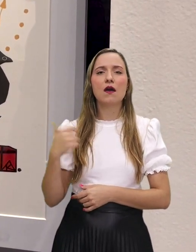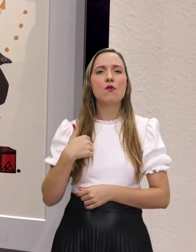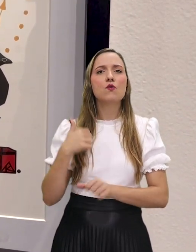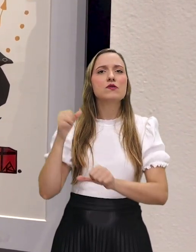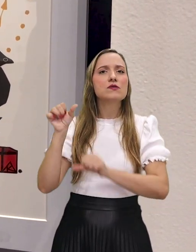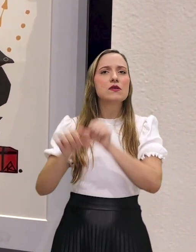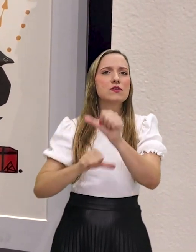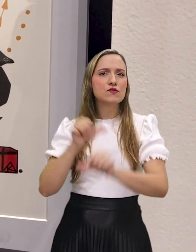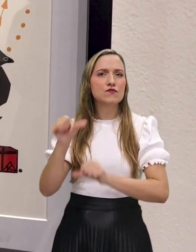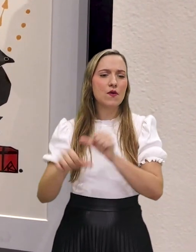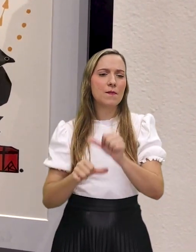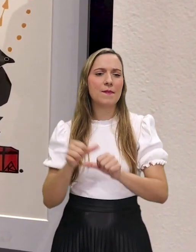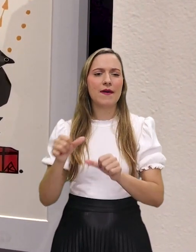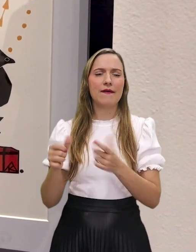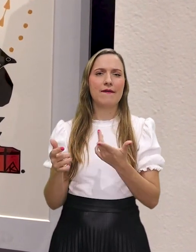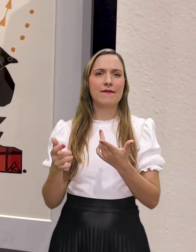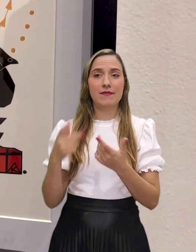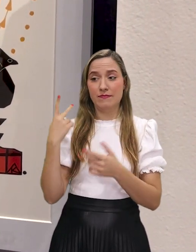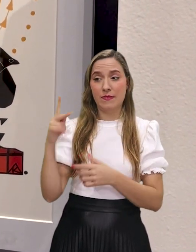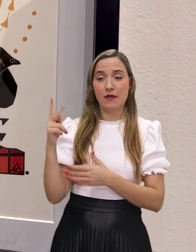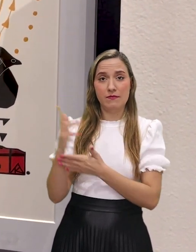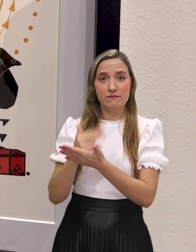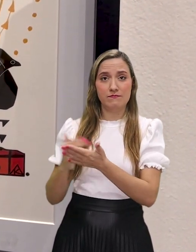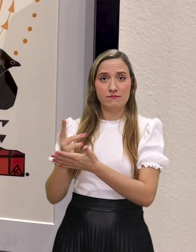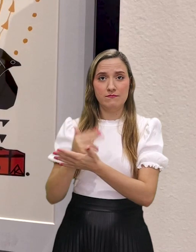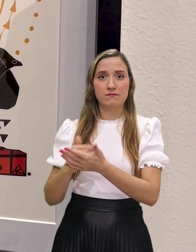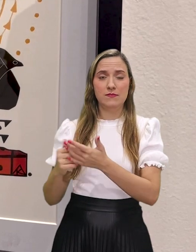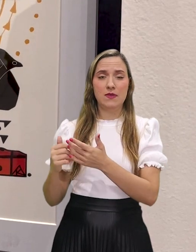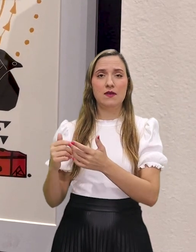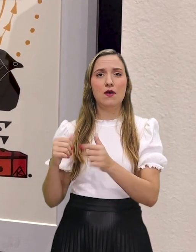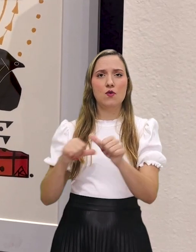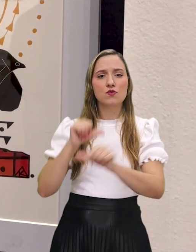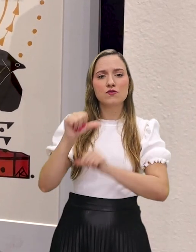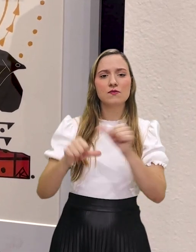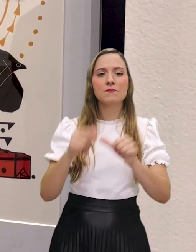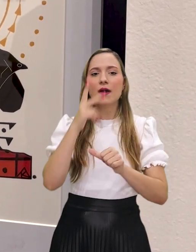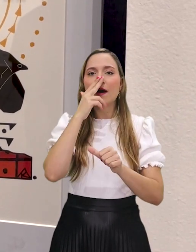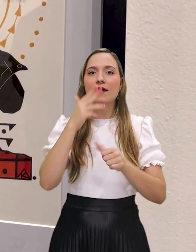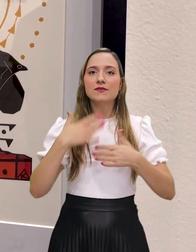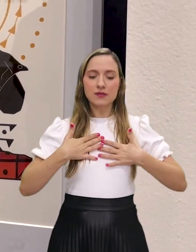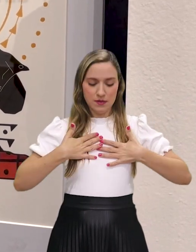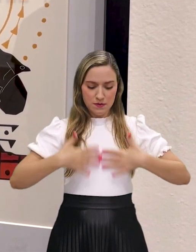do Abdias como se fosse numa estampa da roupa do Exu.